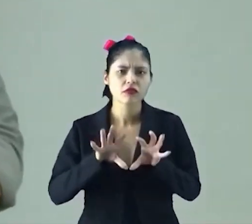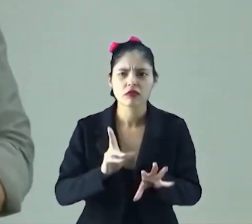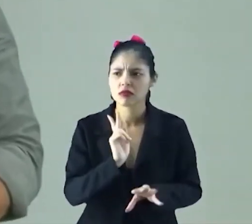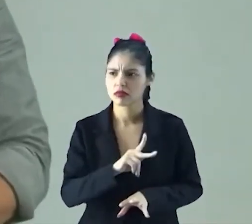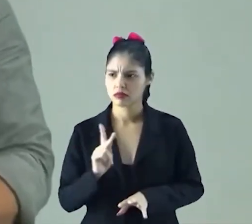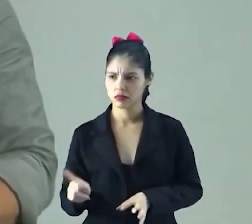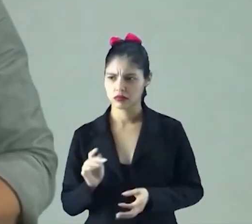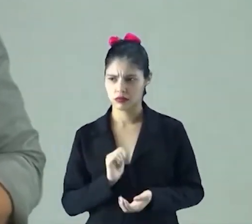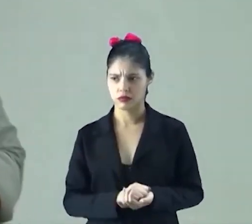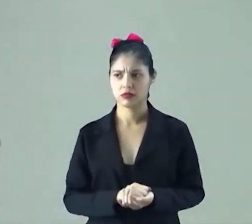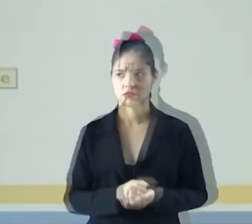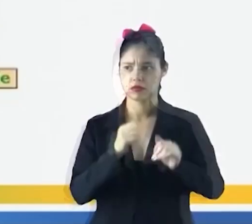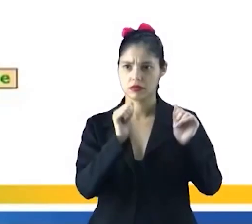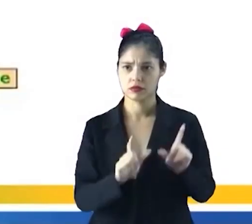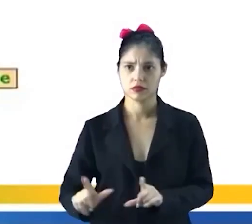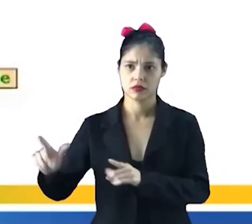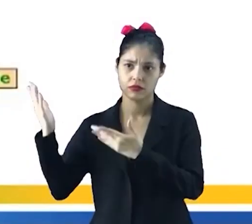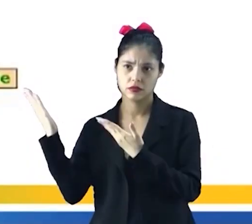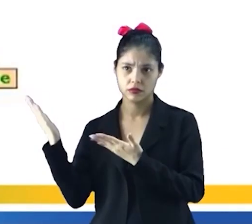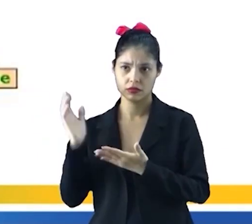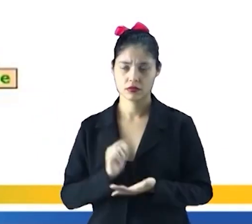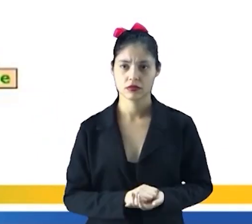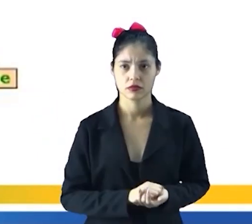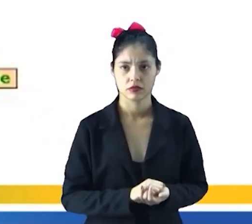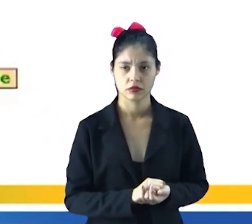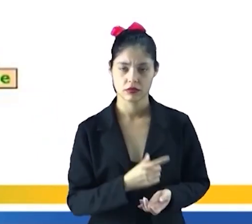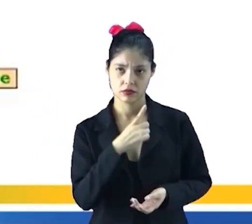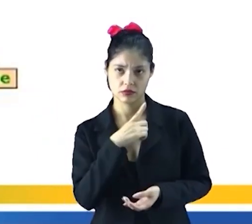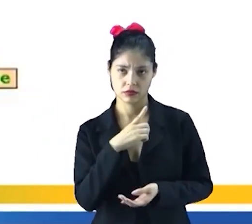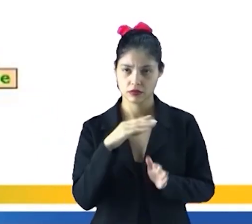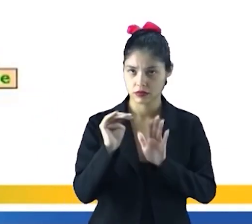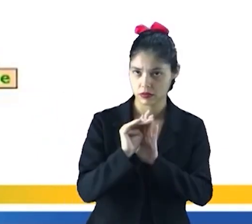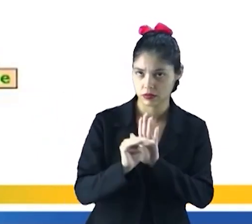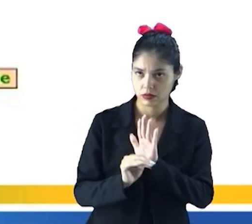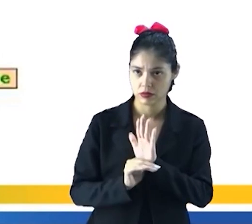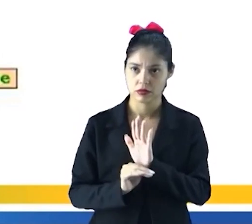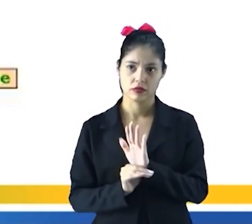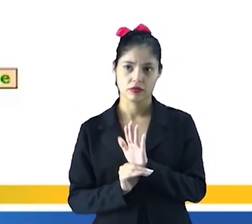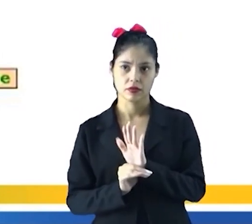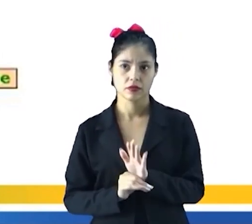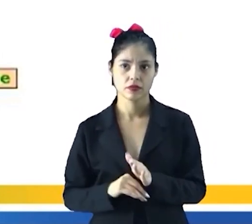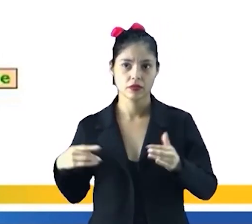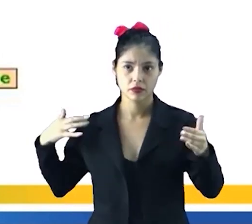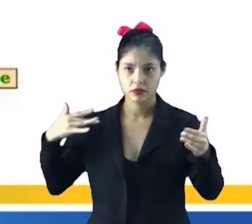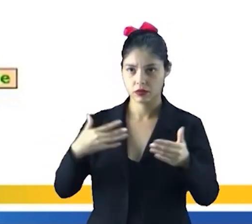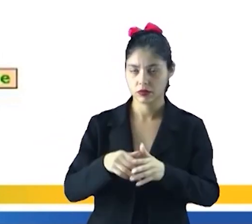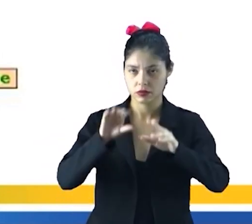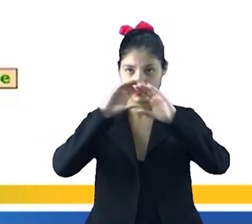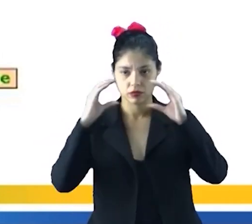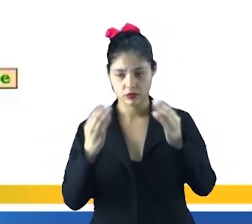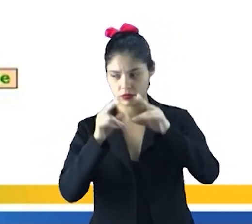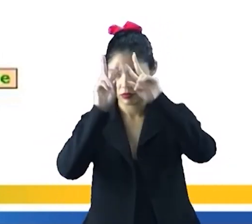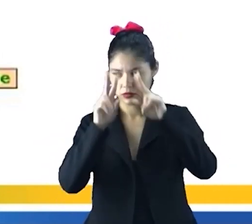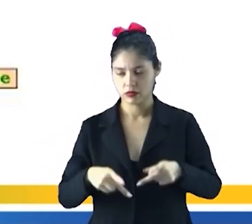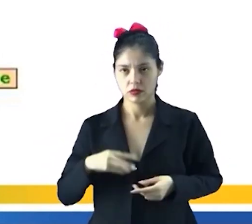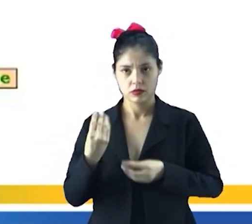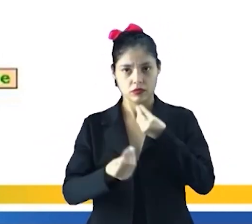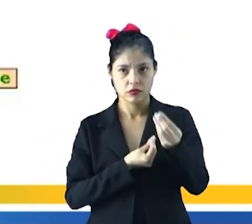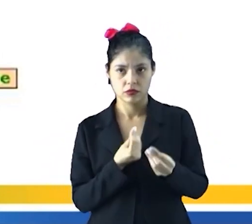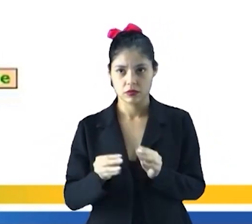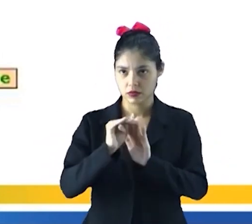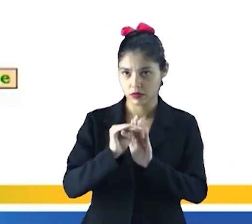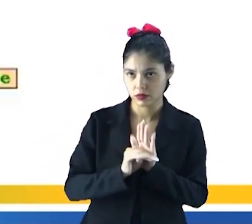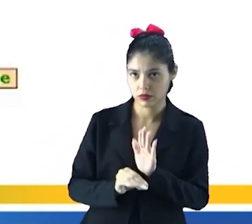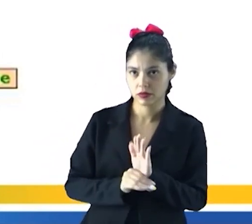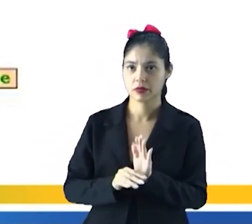então, professor? Vamos aqui no slide, certo? No slide a gente tem a classificação, né, tem a evolução humana, e aí como a gente vai classificar